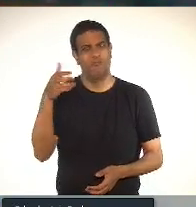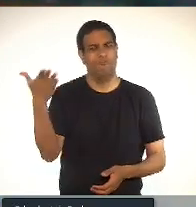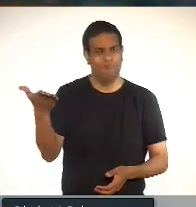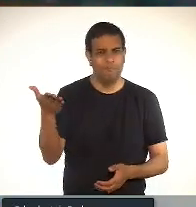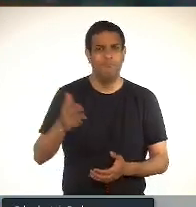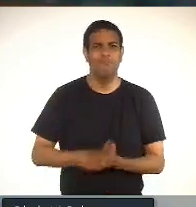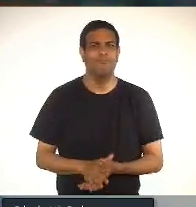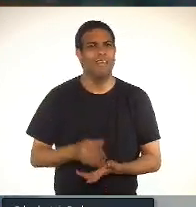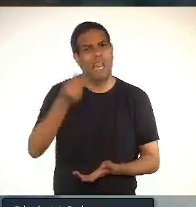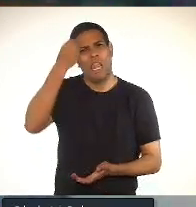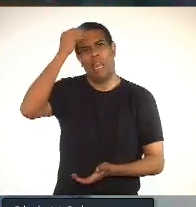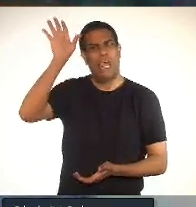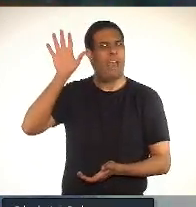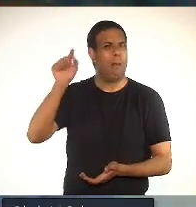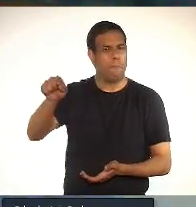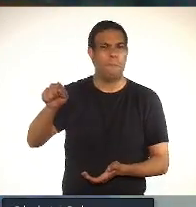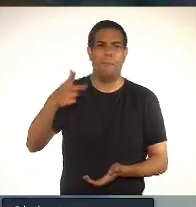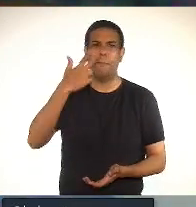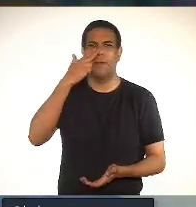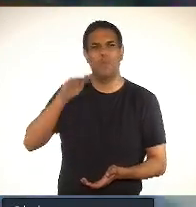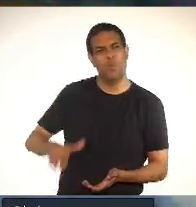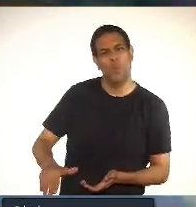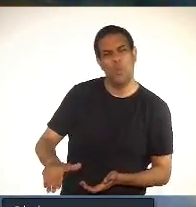Mônica, não lembra nada disso porque ela era criança.